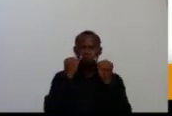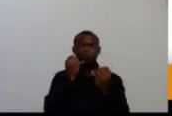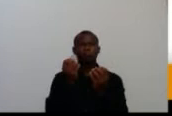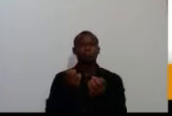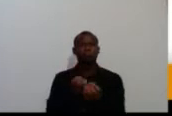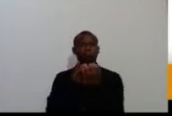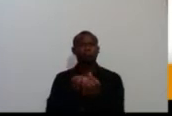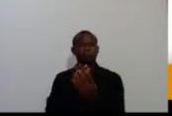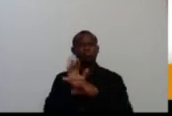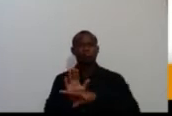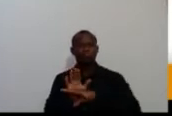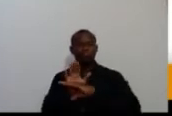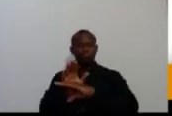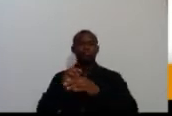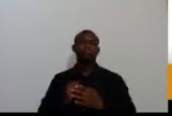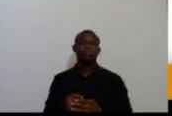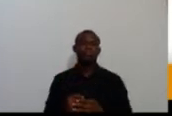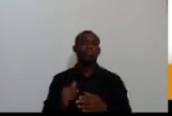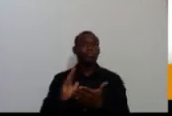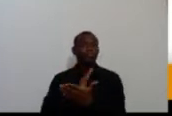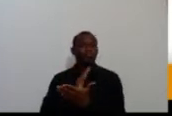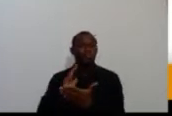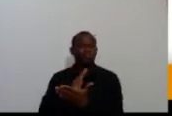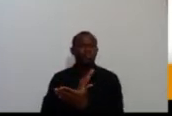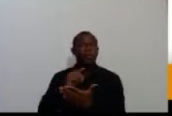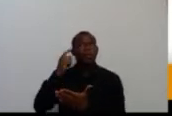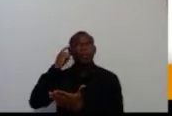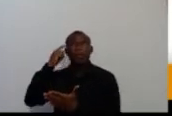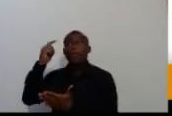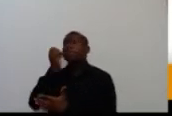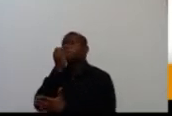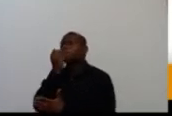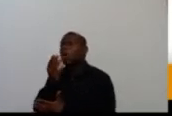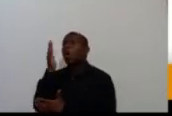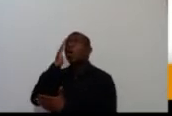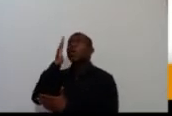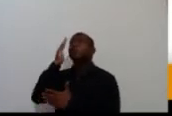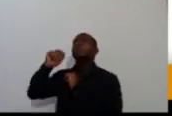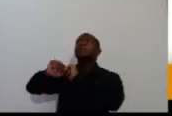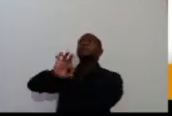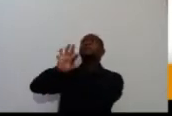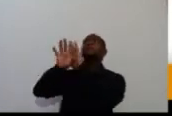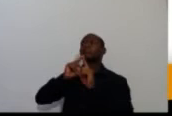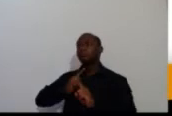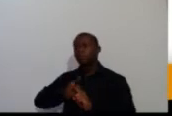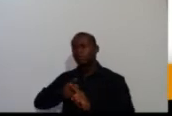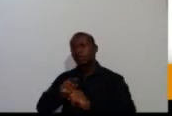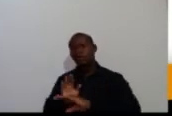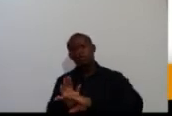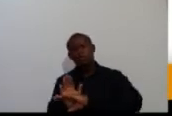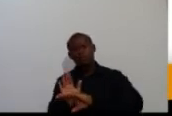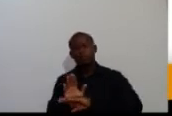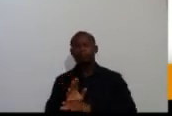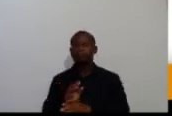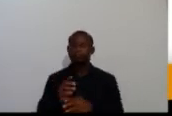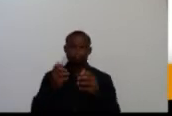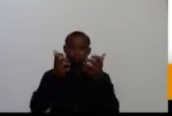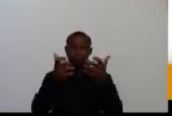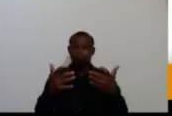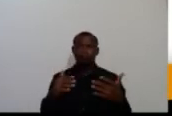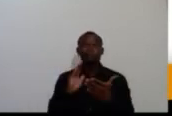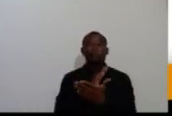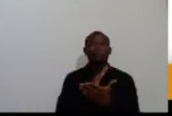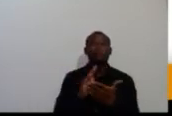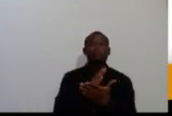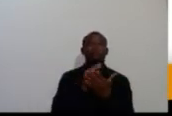entender, ele está sempre com esse olhar lá na frente. Ele fala que às vezes a web, a internet, né, as redes, conseguem entender o seu perfil de consumo antes